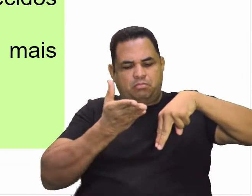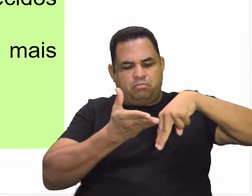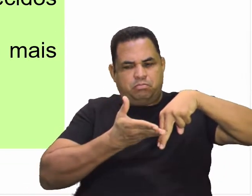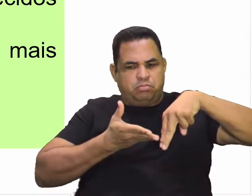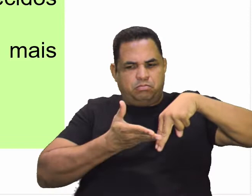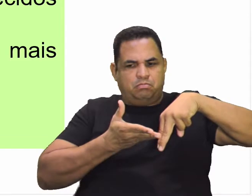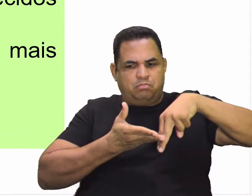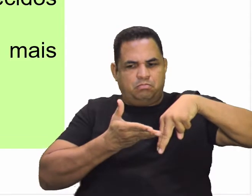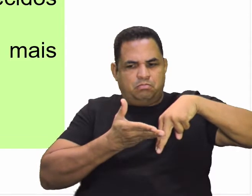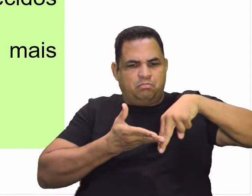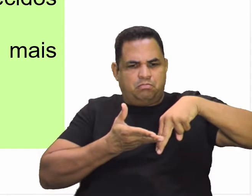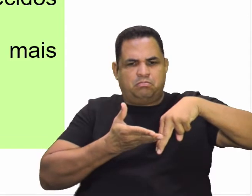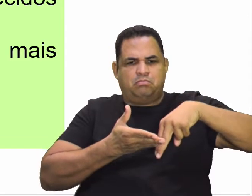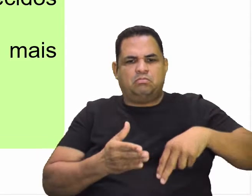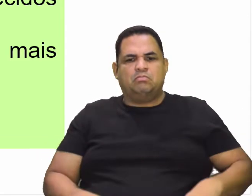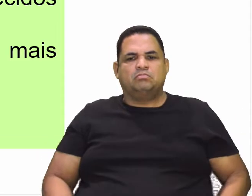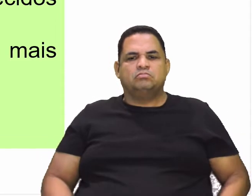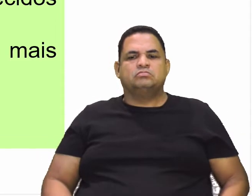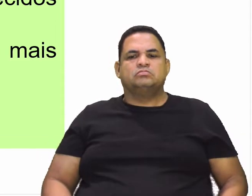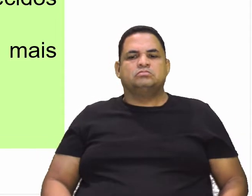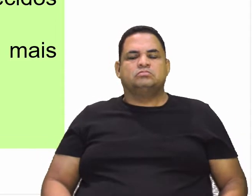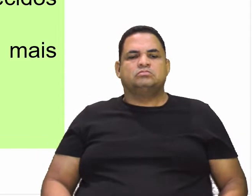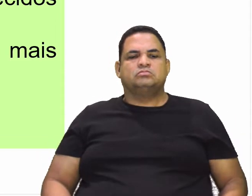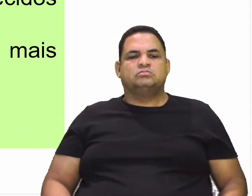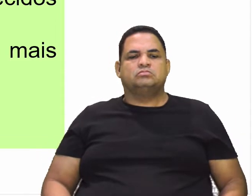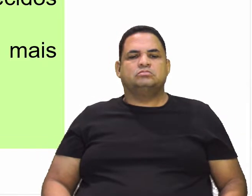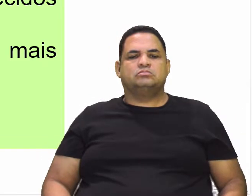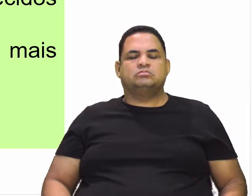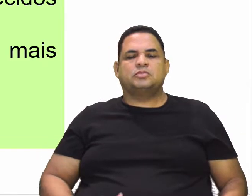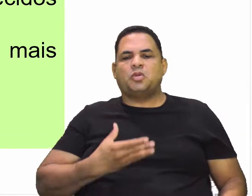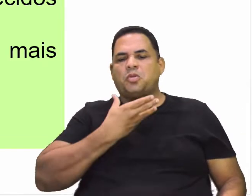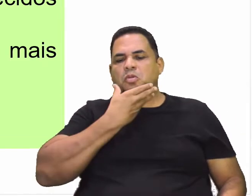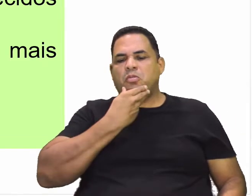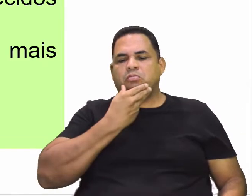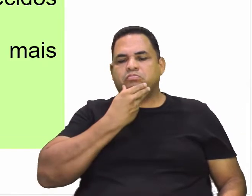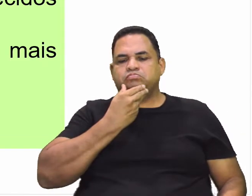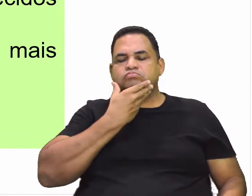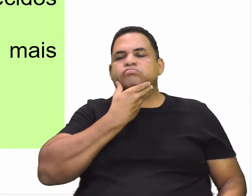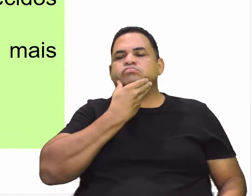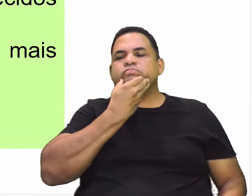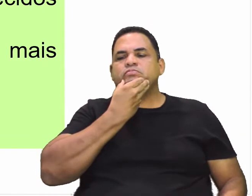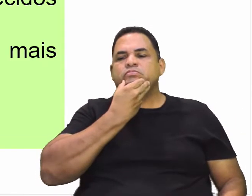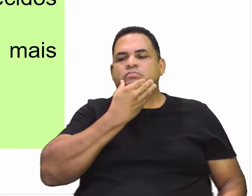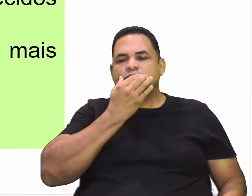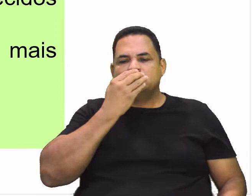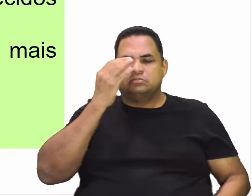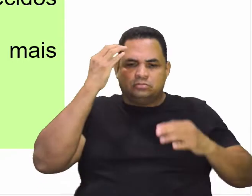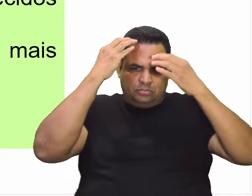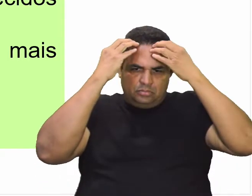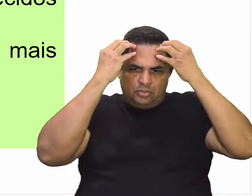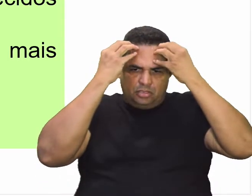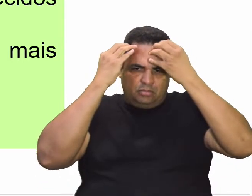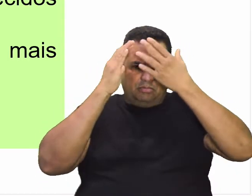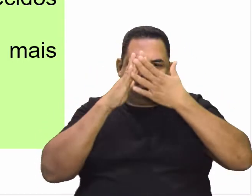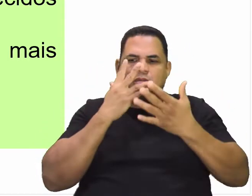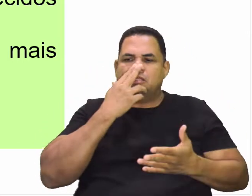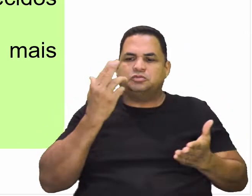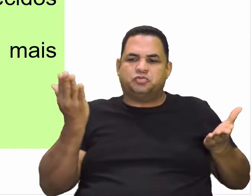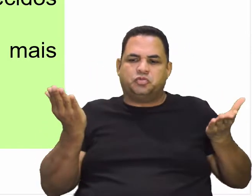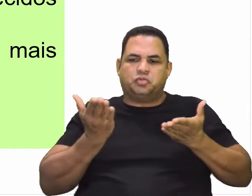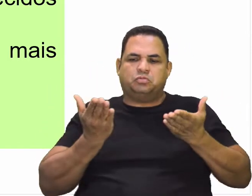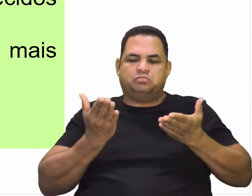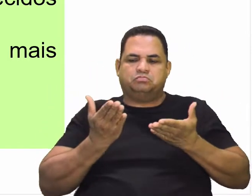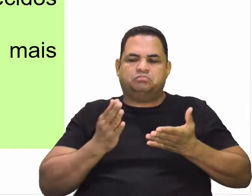Pernas curtas. Queixos e crânios parecidos com o do Homo atual.